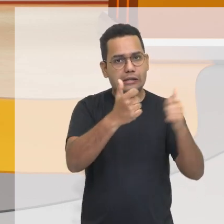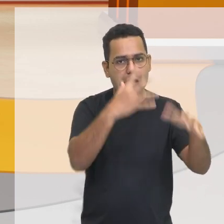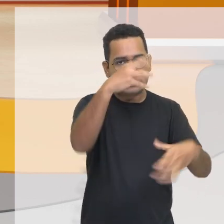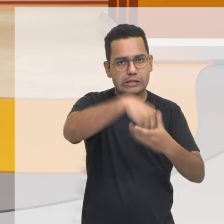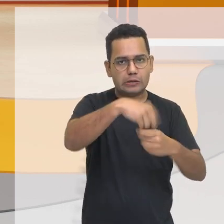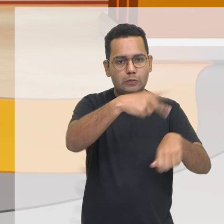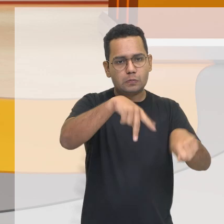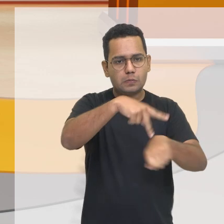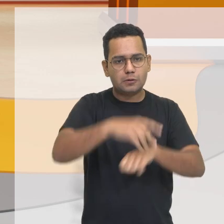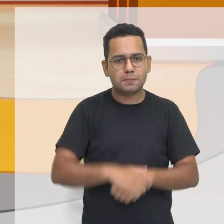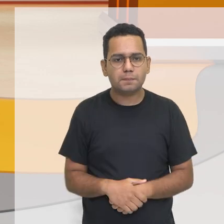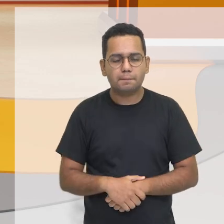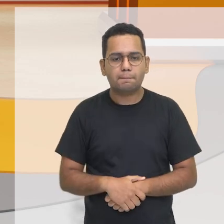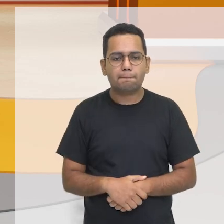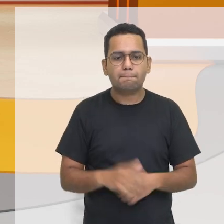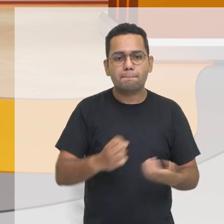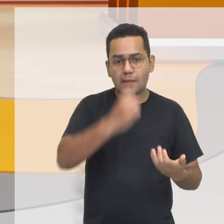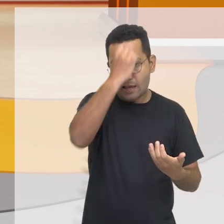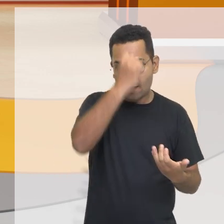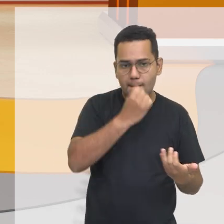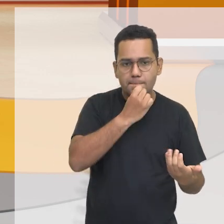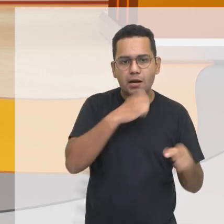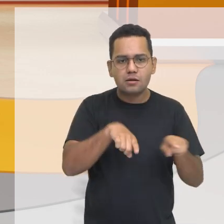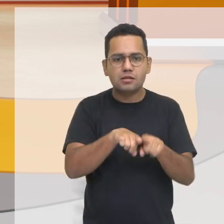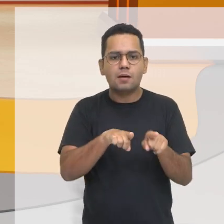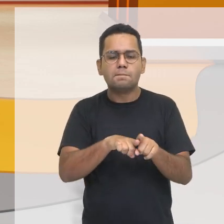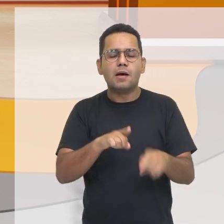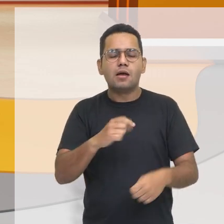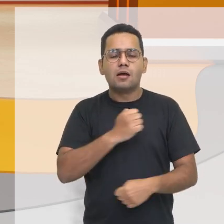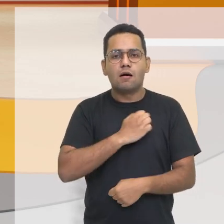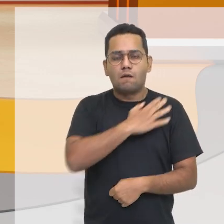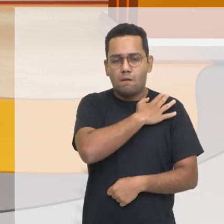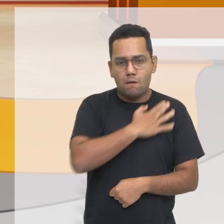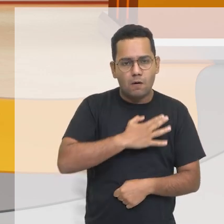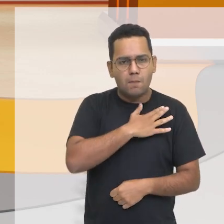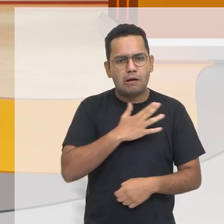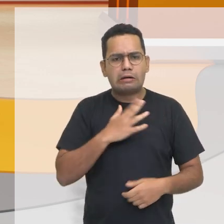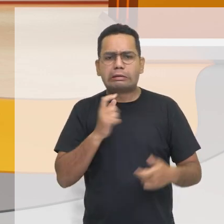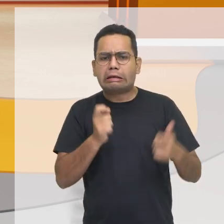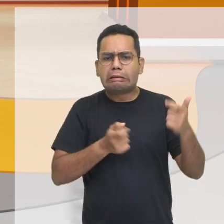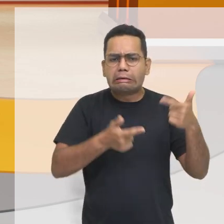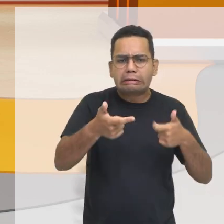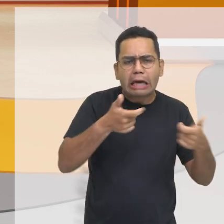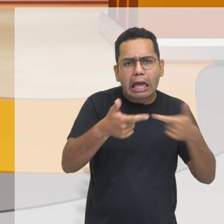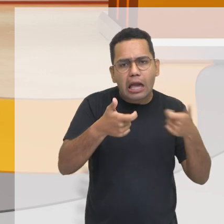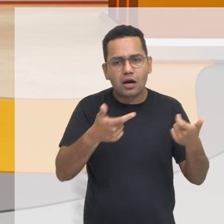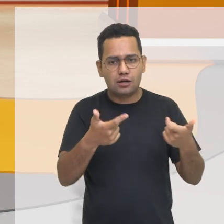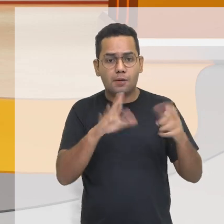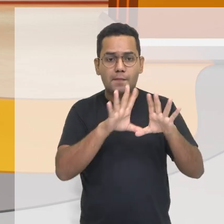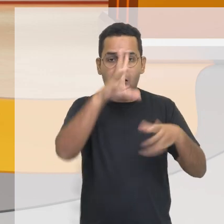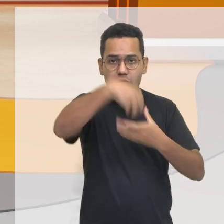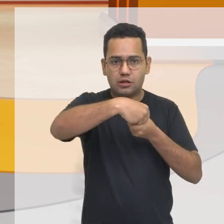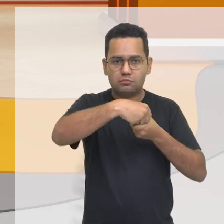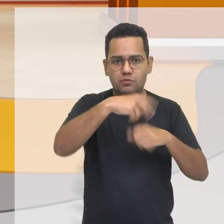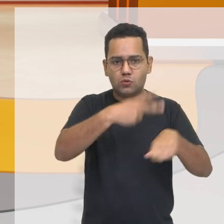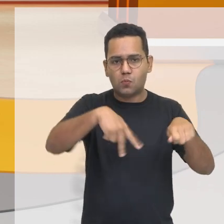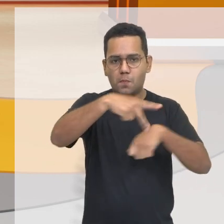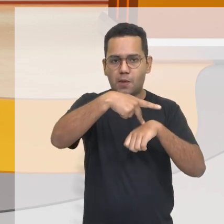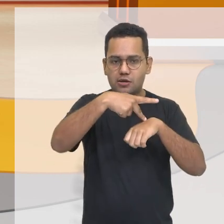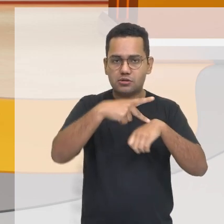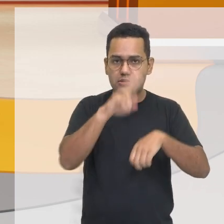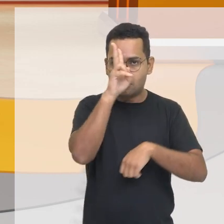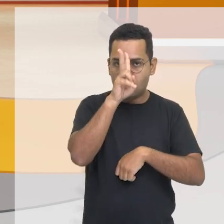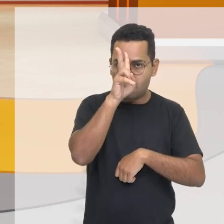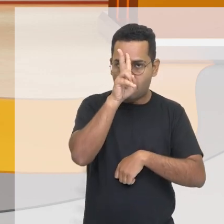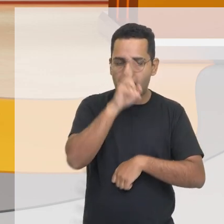civil. Rebeldes e tropas governamentais vão estar brigando de um lado e do outro, e quando se fala de guerra civil, é uma guerra dentro do próprio